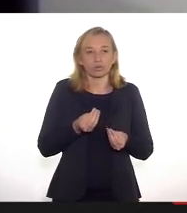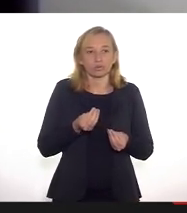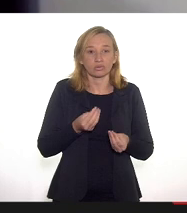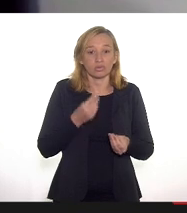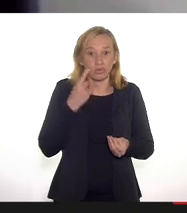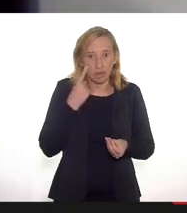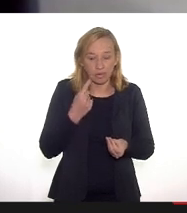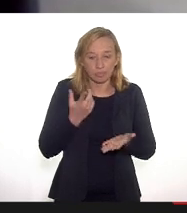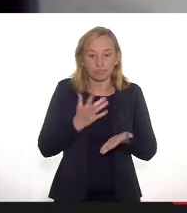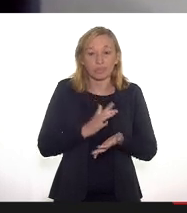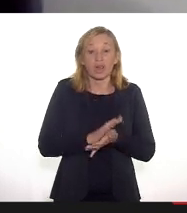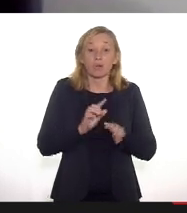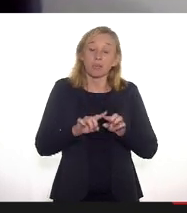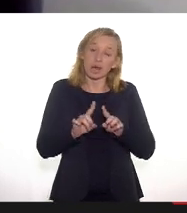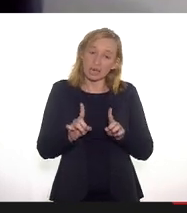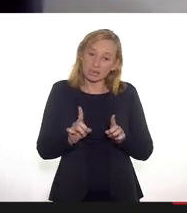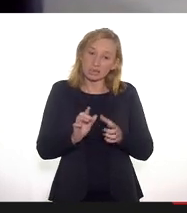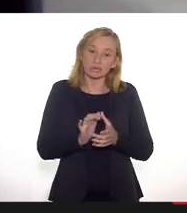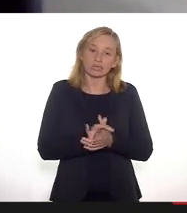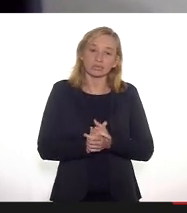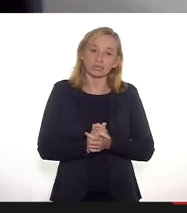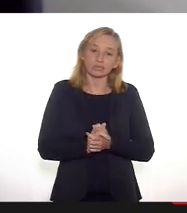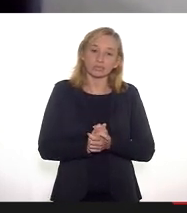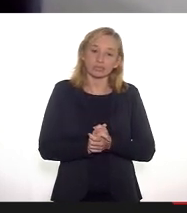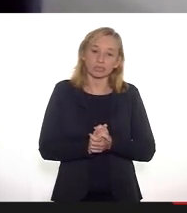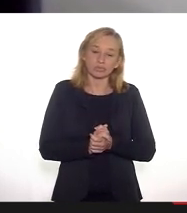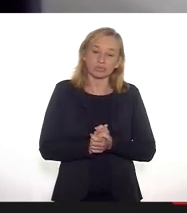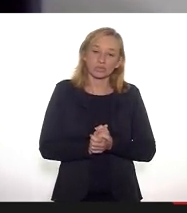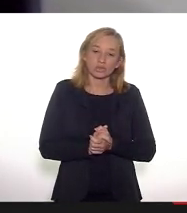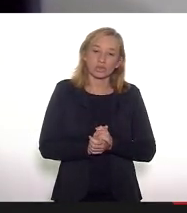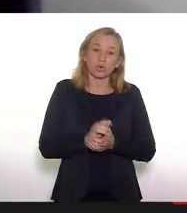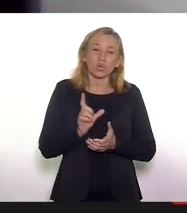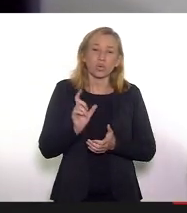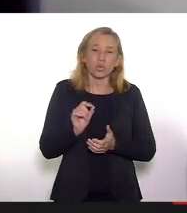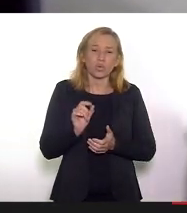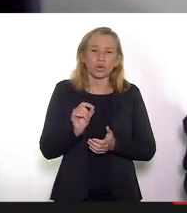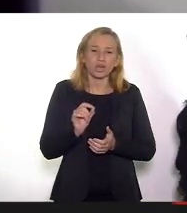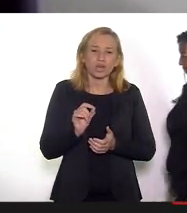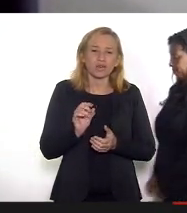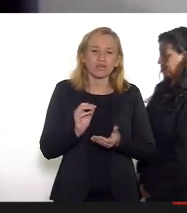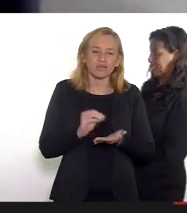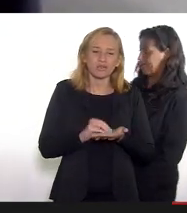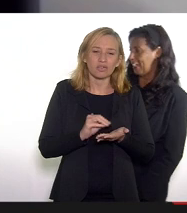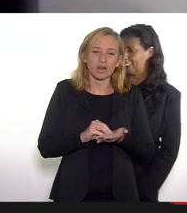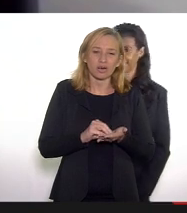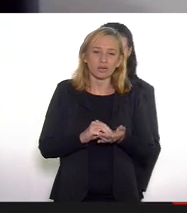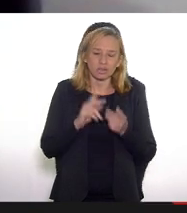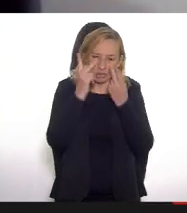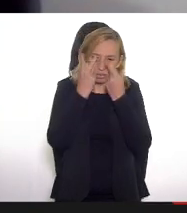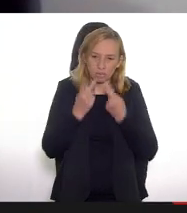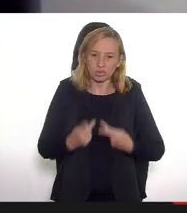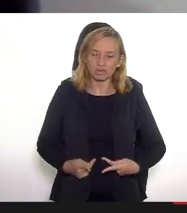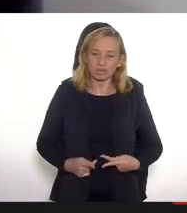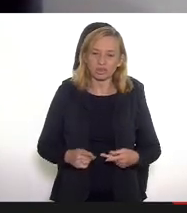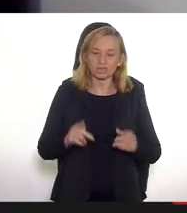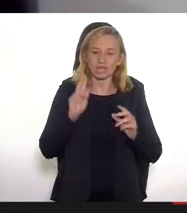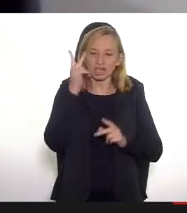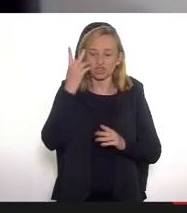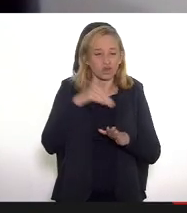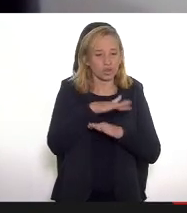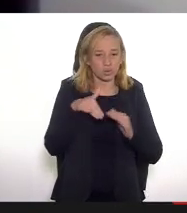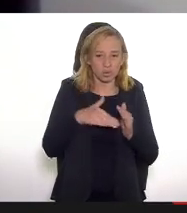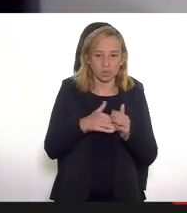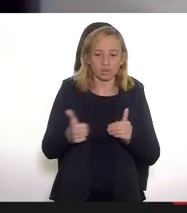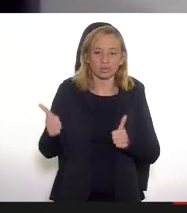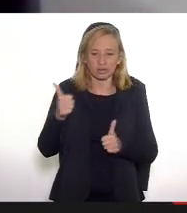isso. Mas o que me impacta é o lado humano dessa história toda, das